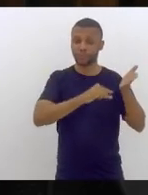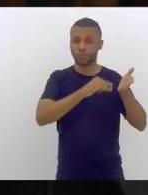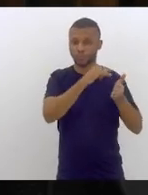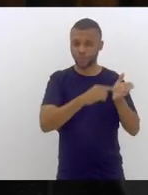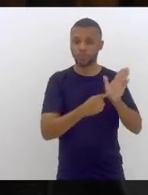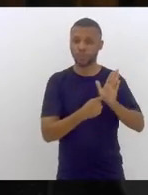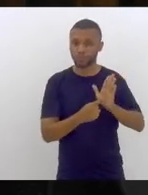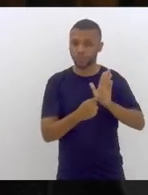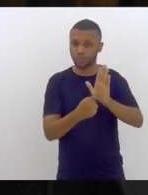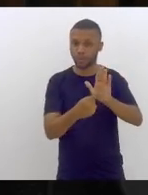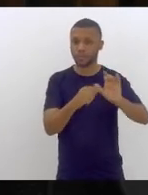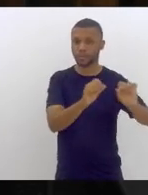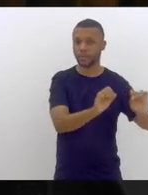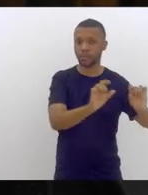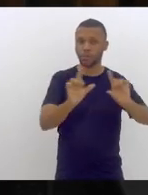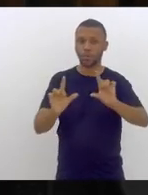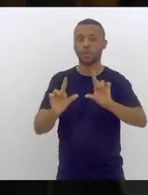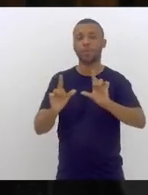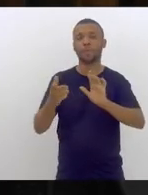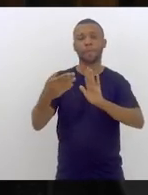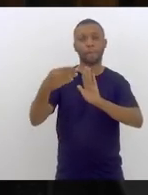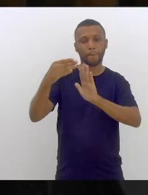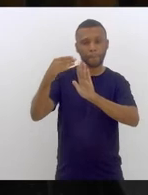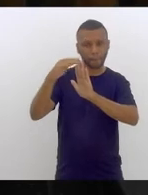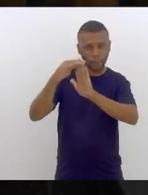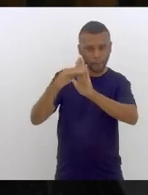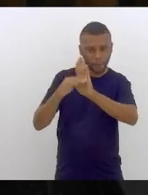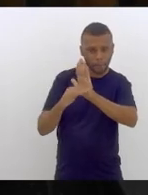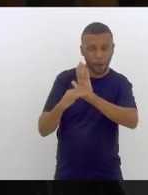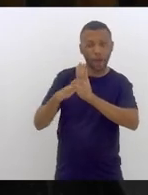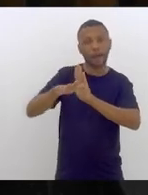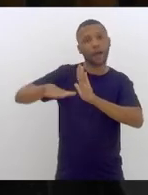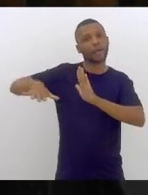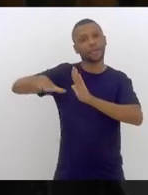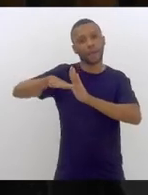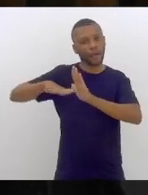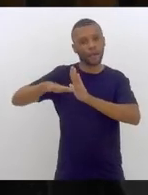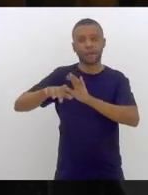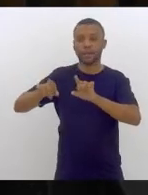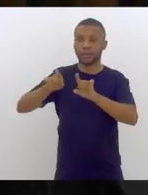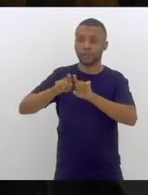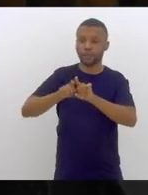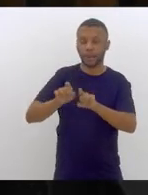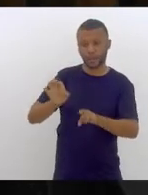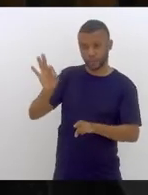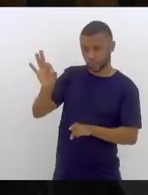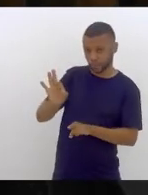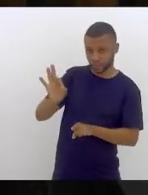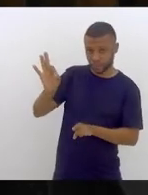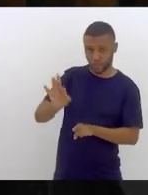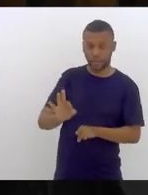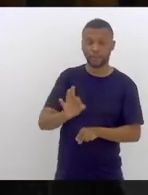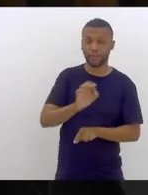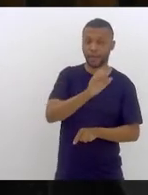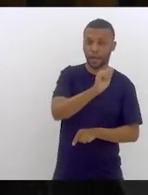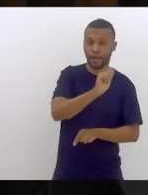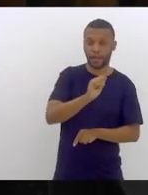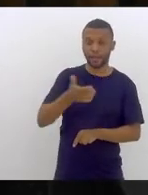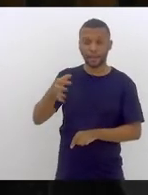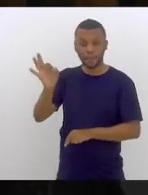que mostra todas as áreas e as tarifas A e B mal